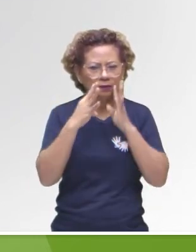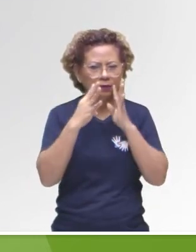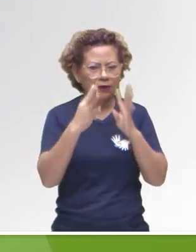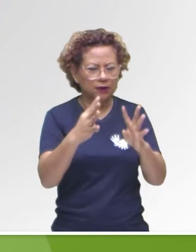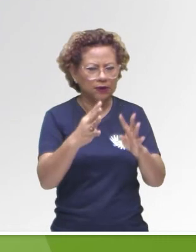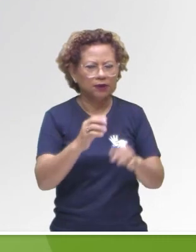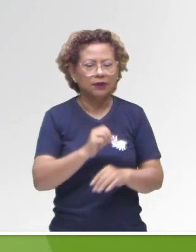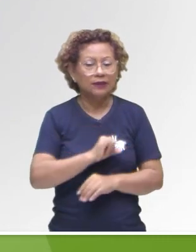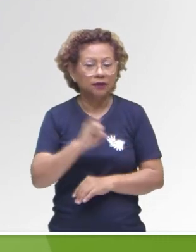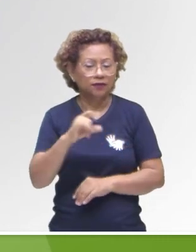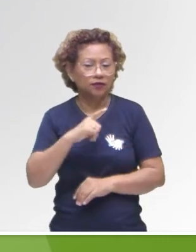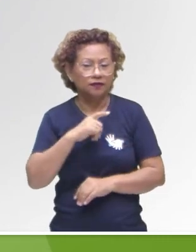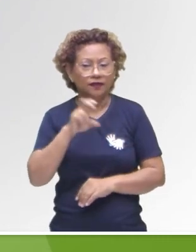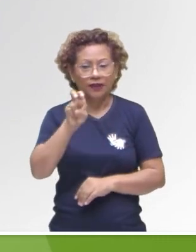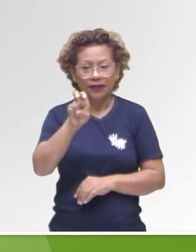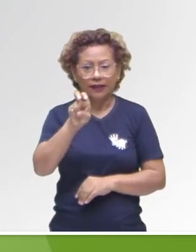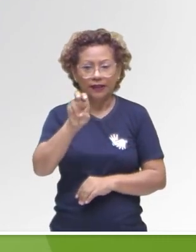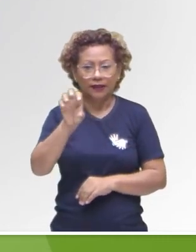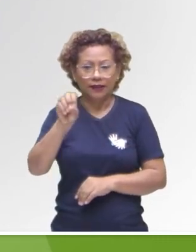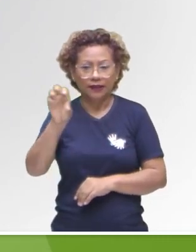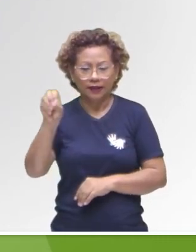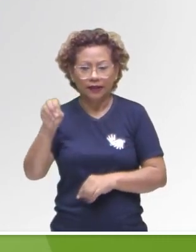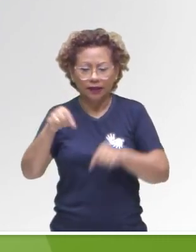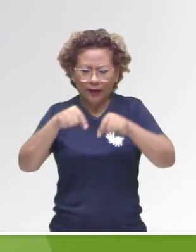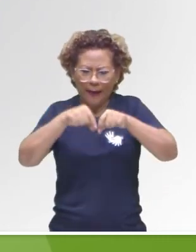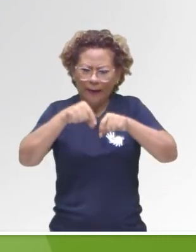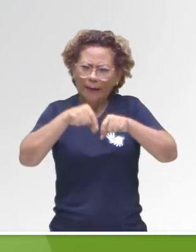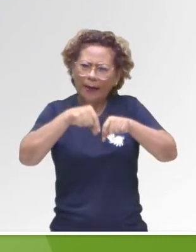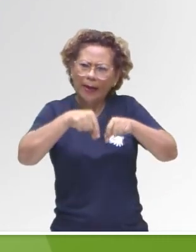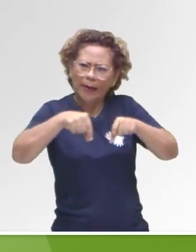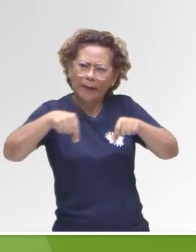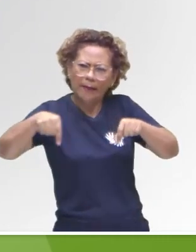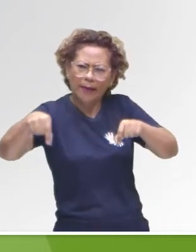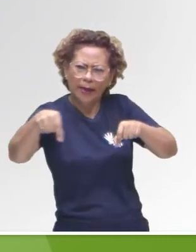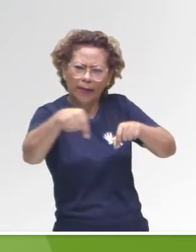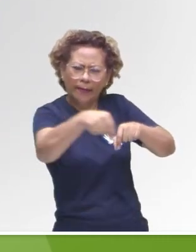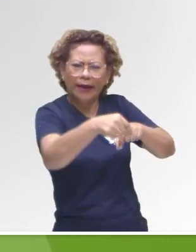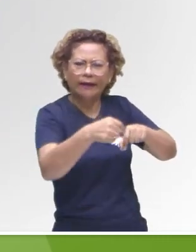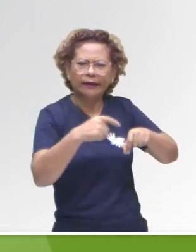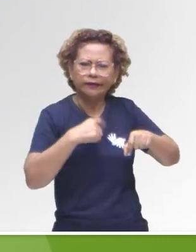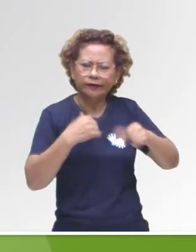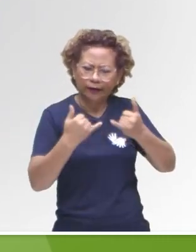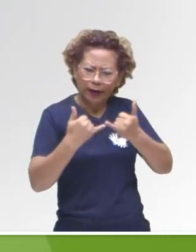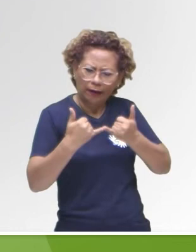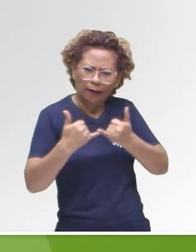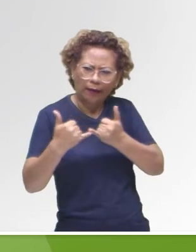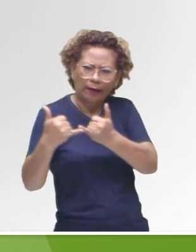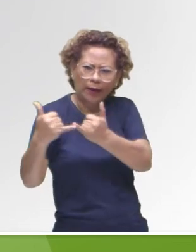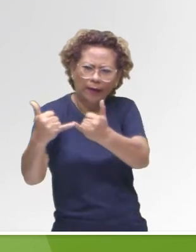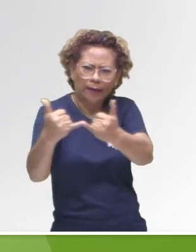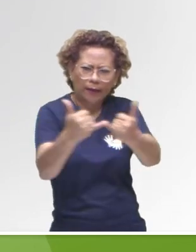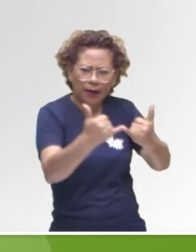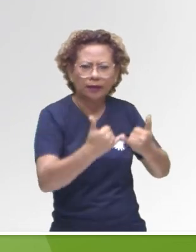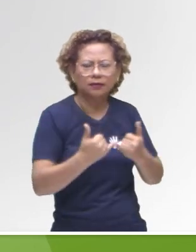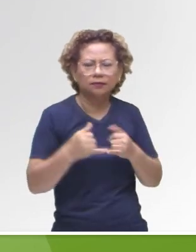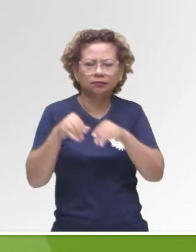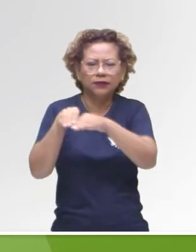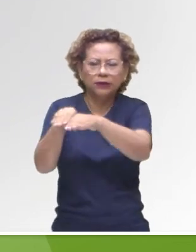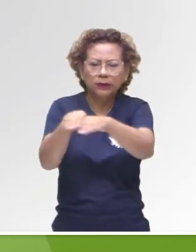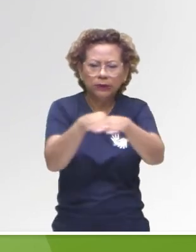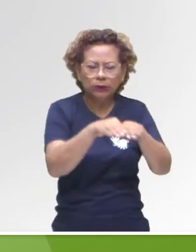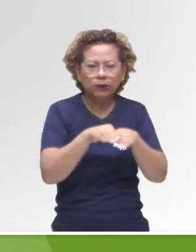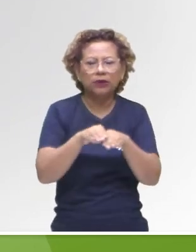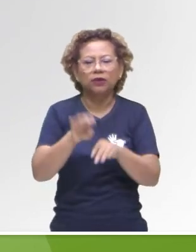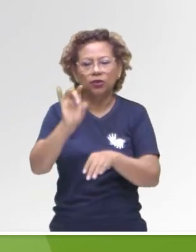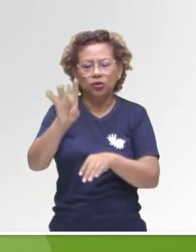500 capacitores, né, ligados em série, todos eles iguais, é só eu